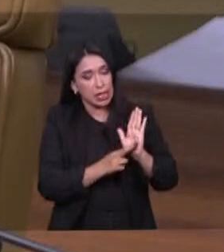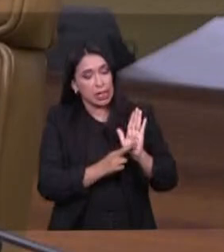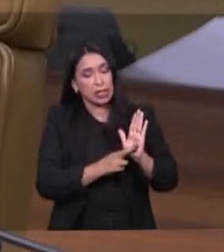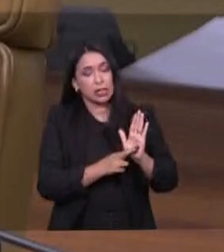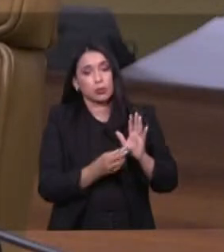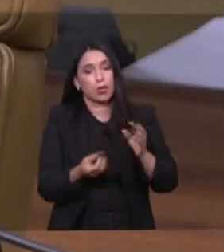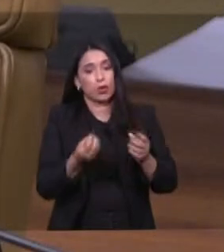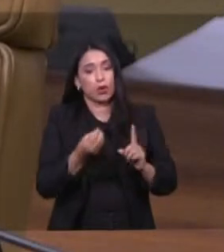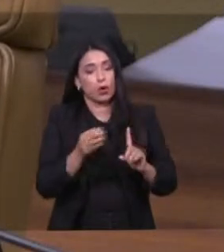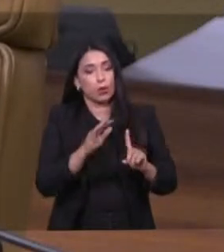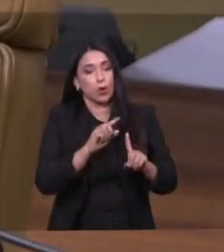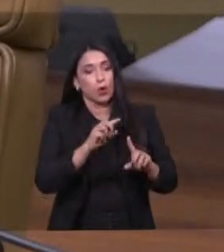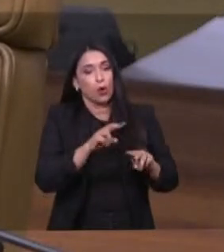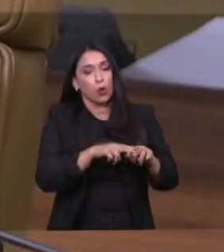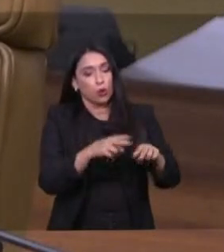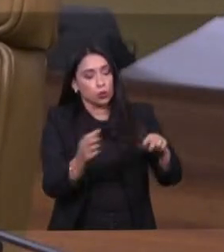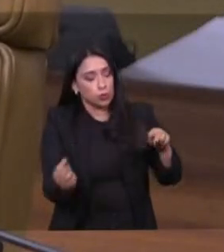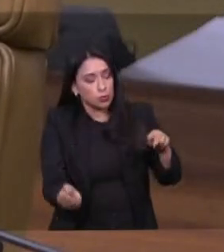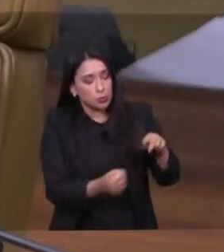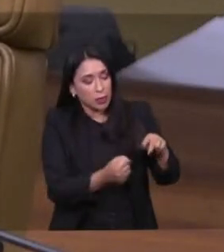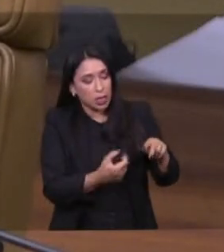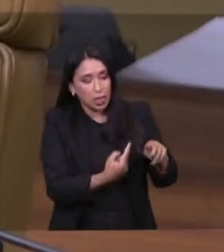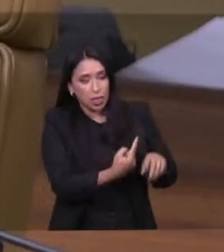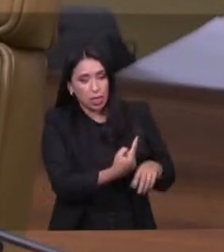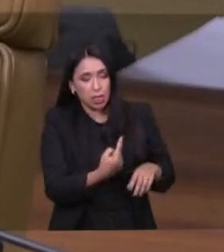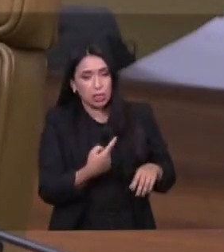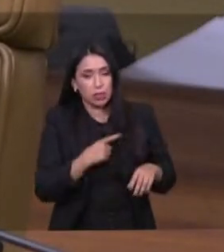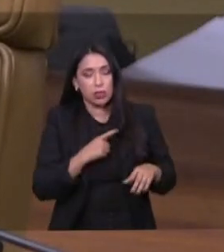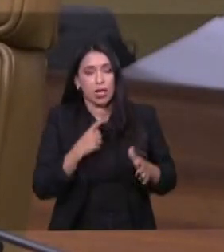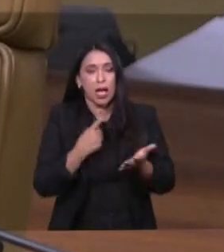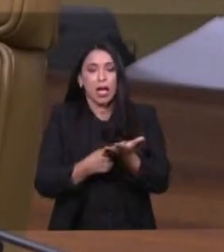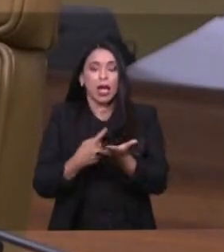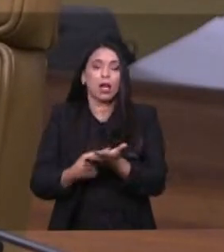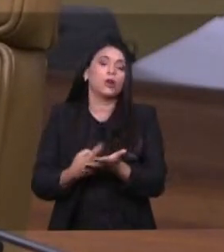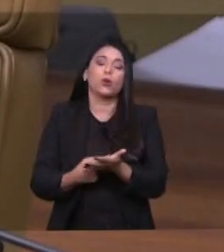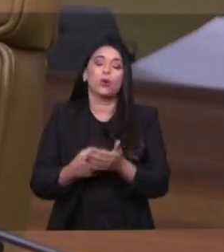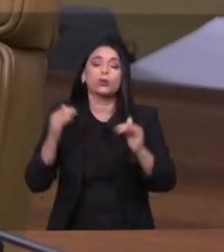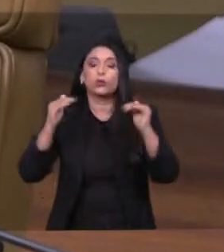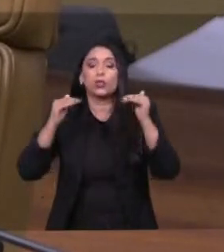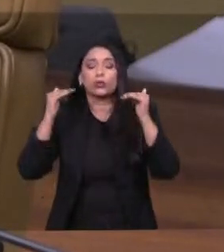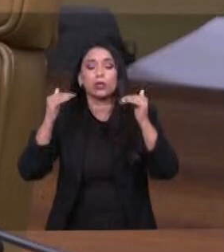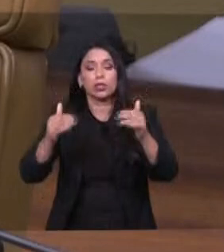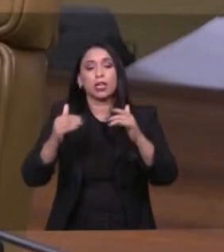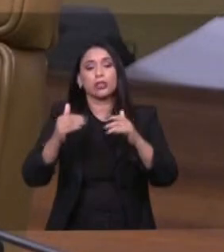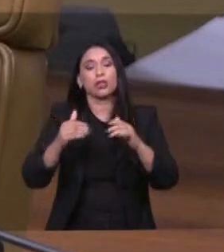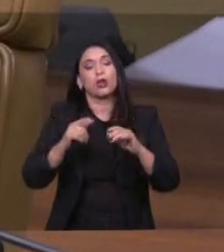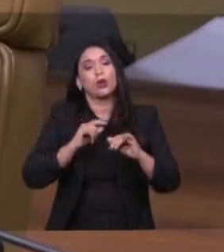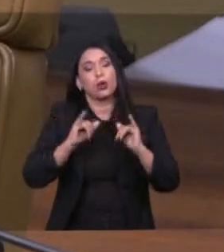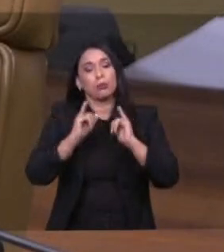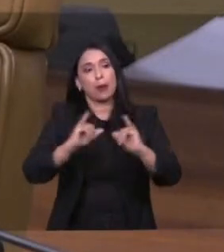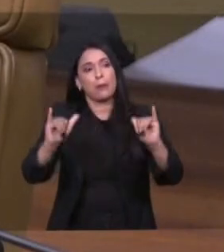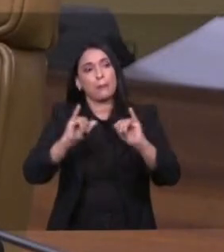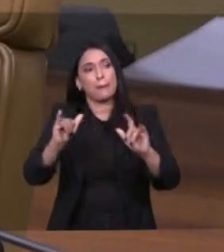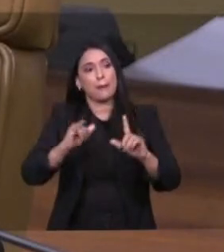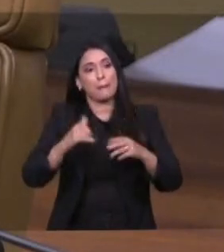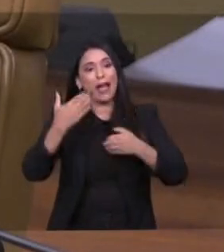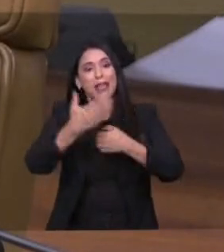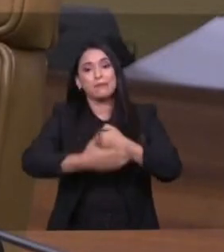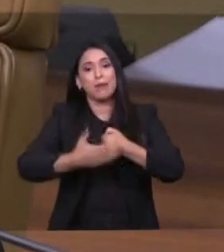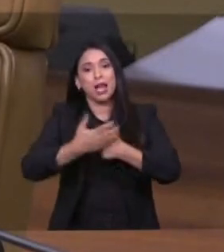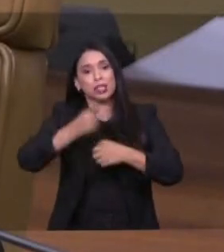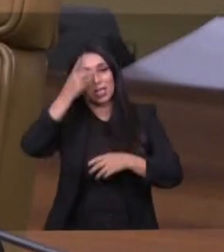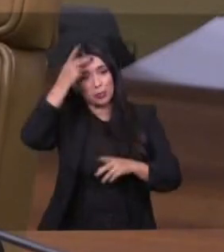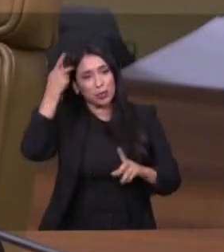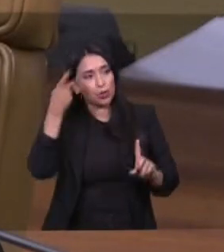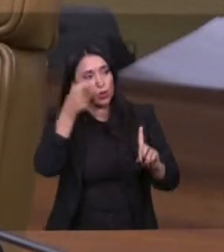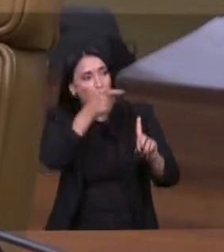presos, impedindo o acordo ou ajuste de qualquer autoridade com órgãos de imprensa para explorar a imagem da pessoa submetida à prisão,